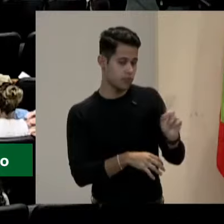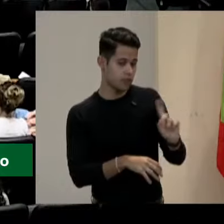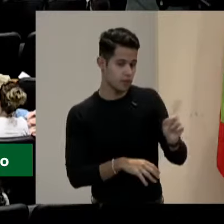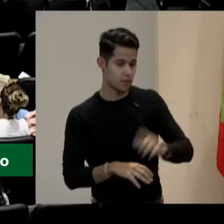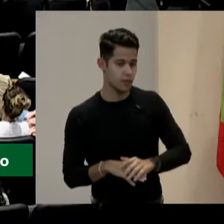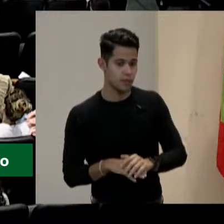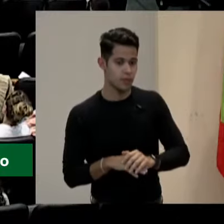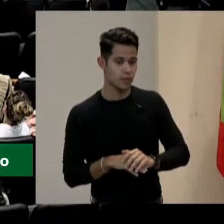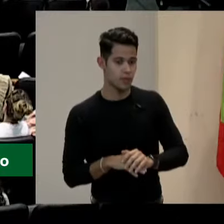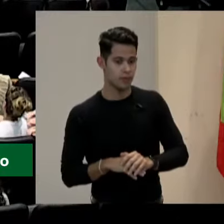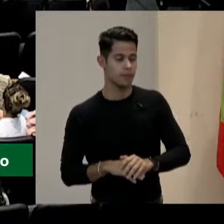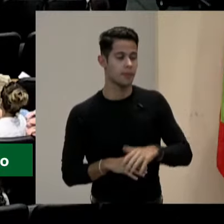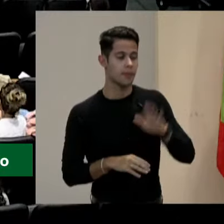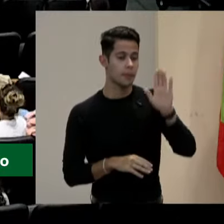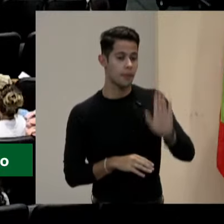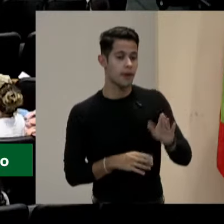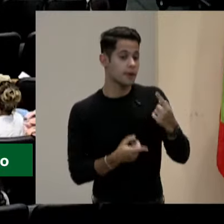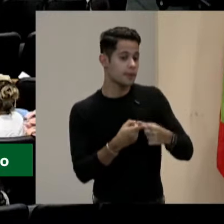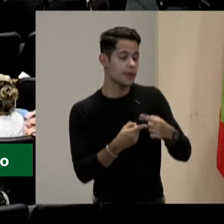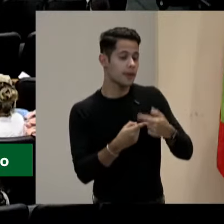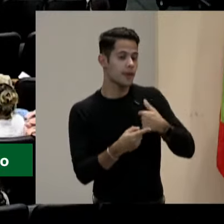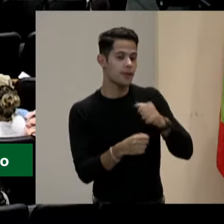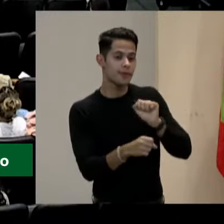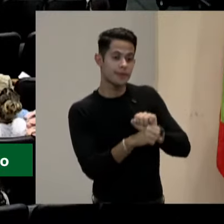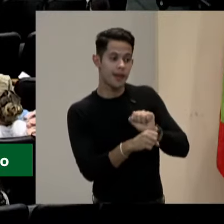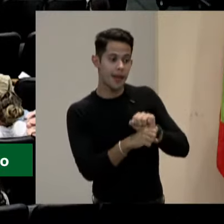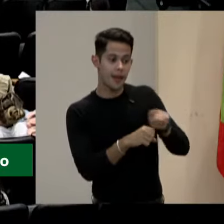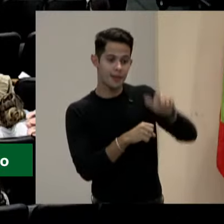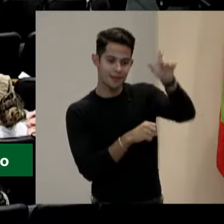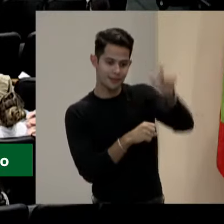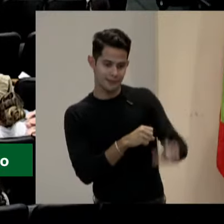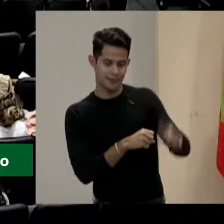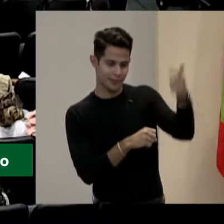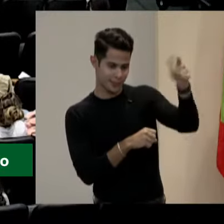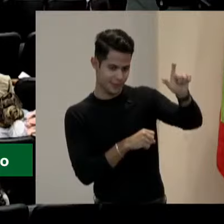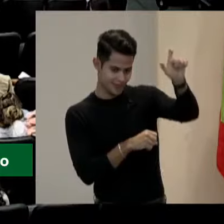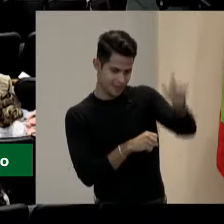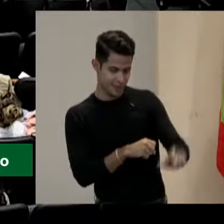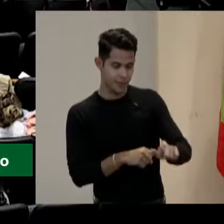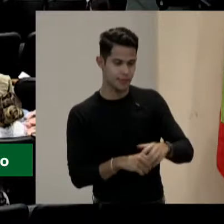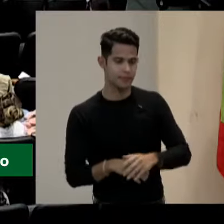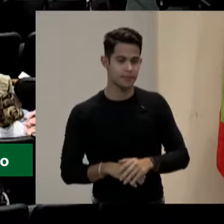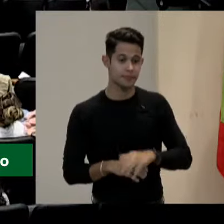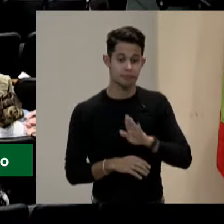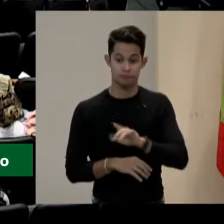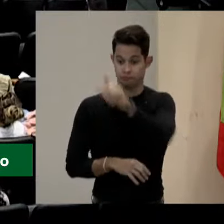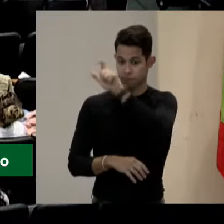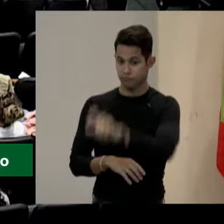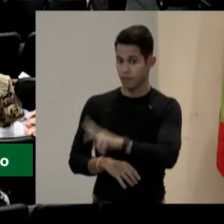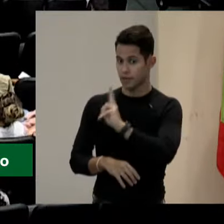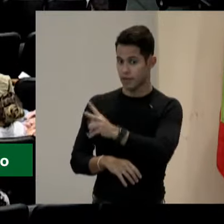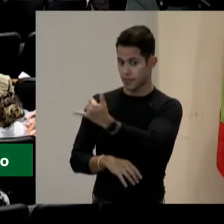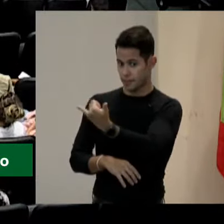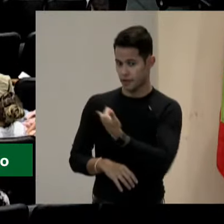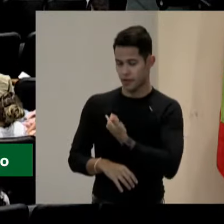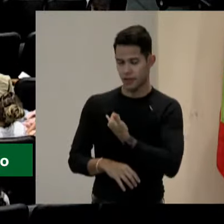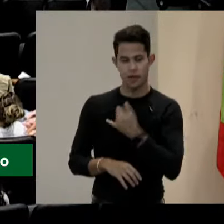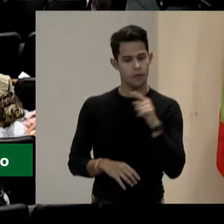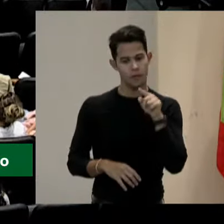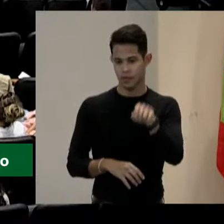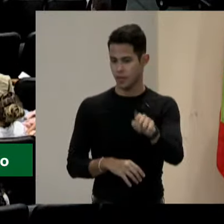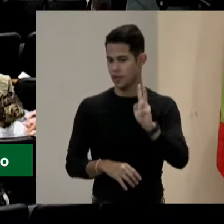Mas era o que eu queria, era o que eu esperava do outro. Mas a dona Sebastiana sempre dizia, é você, sempre será